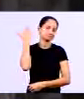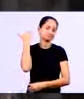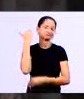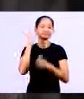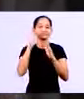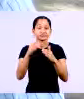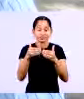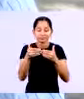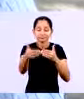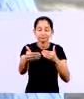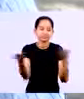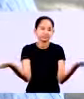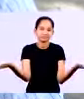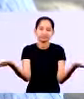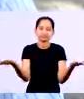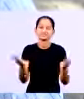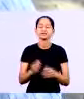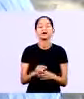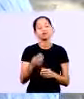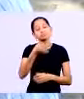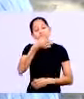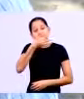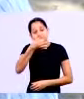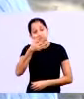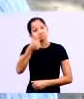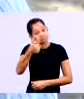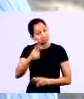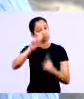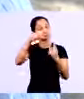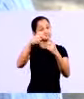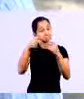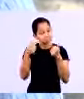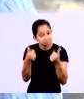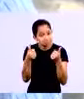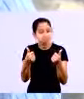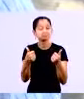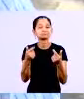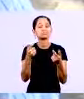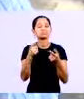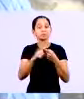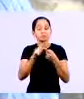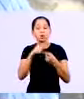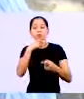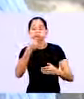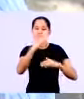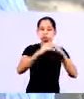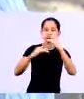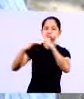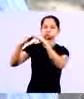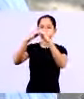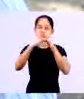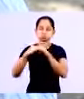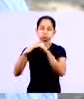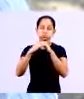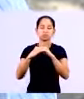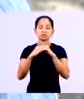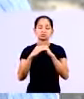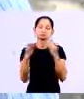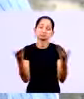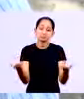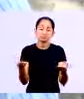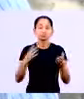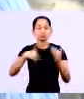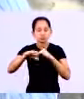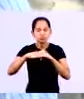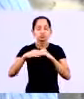estão estudando agora. Mas eu acho que a proposta deles é interessante porque visa promover uma igualdade, né? Todos